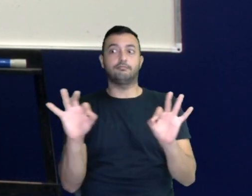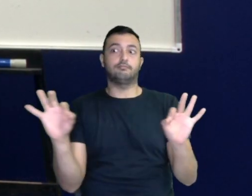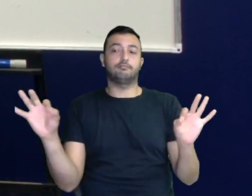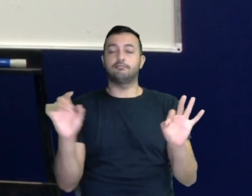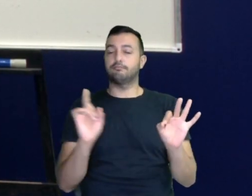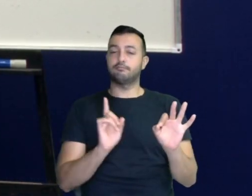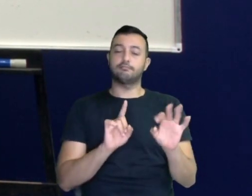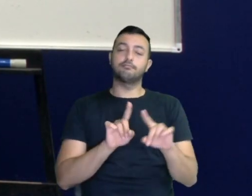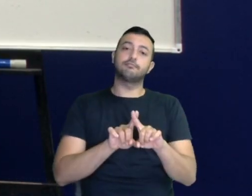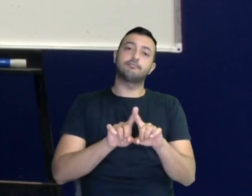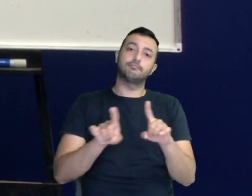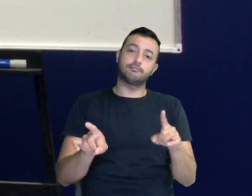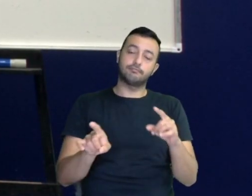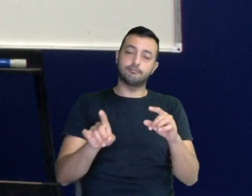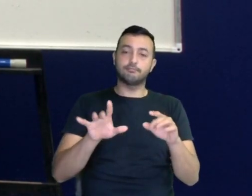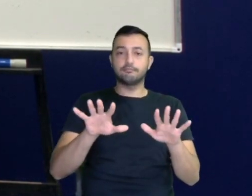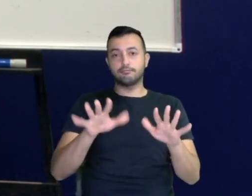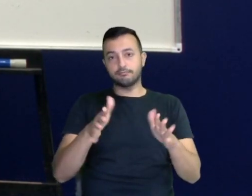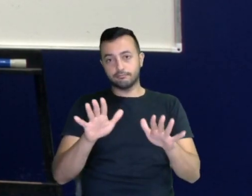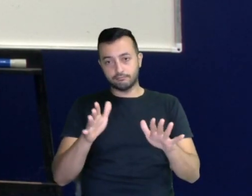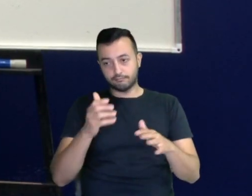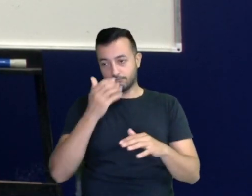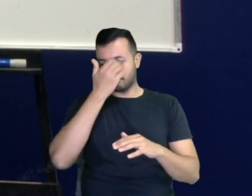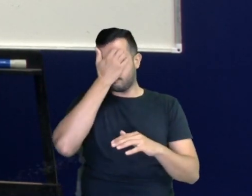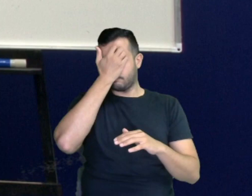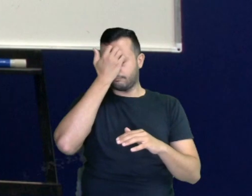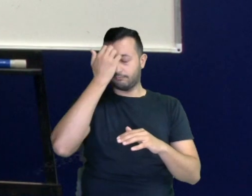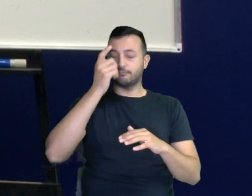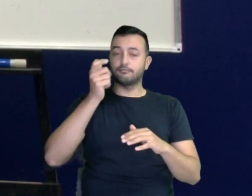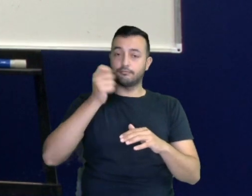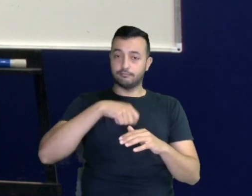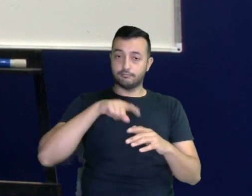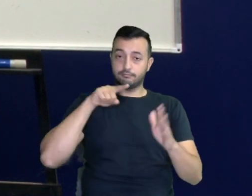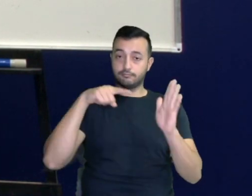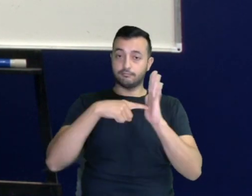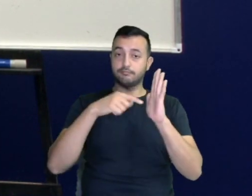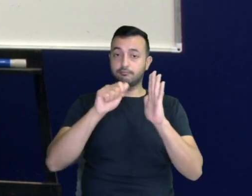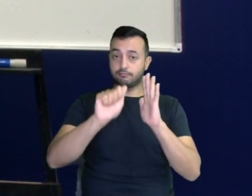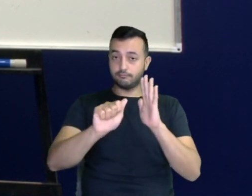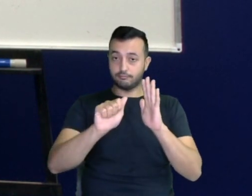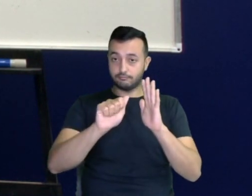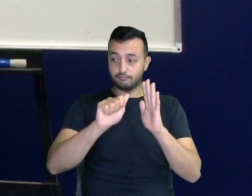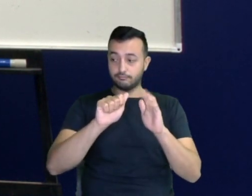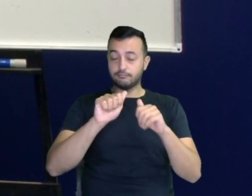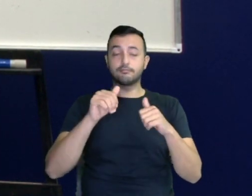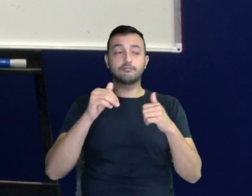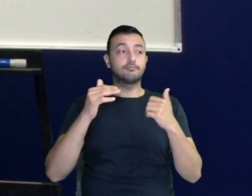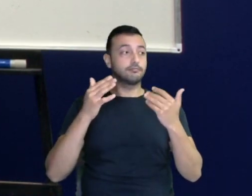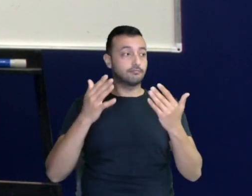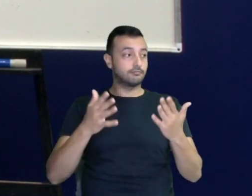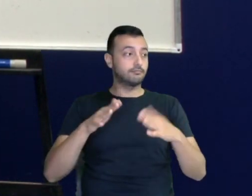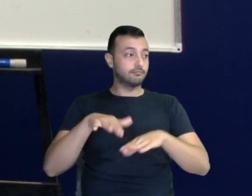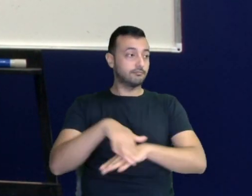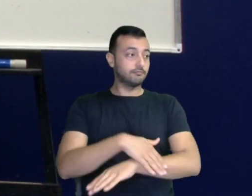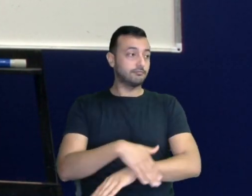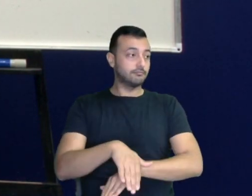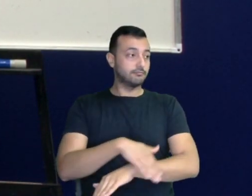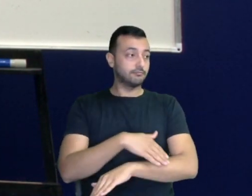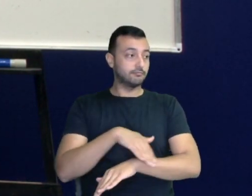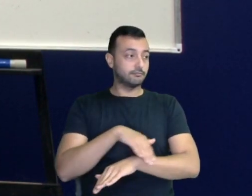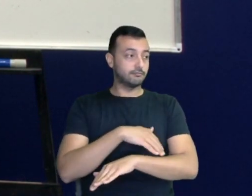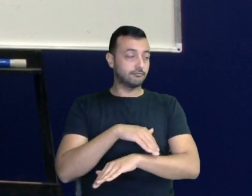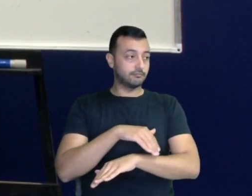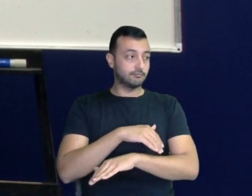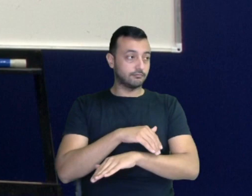Mas, enfim, tá mais ou menos isso. Aqui a gente tem um ponto A. E aí, a rua,